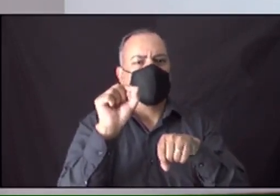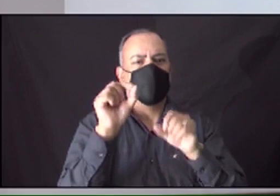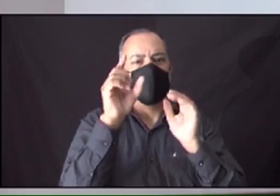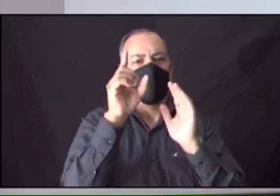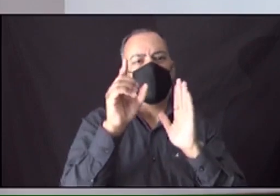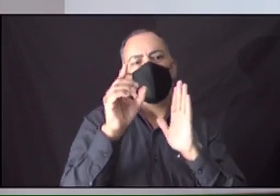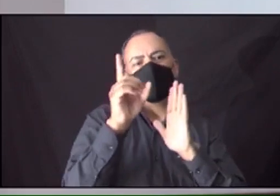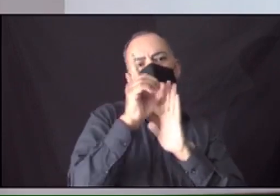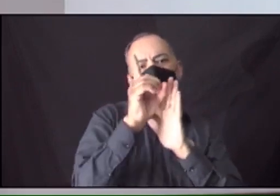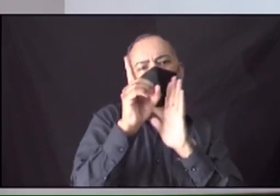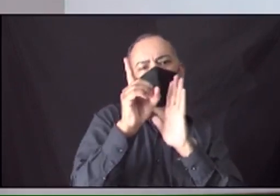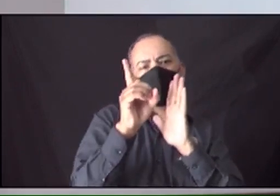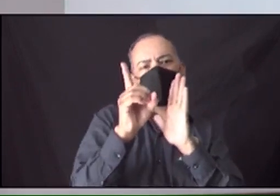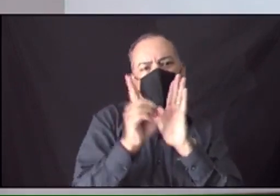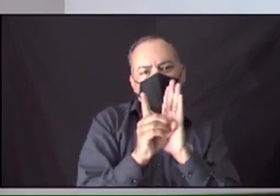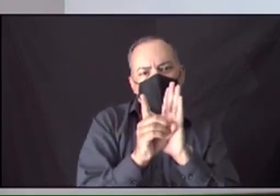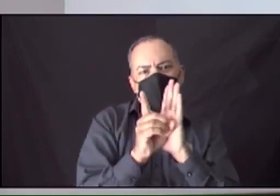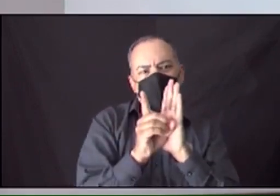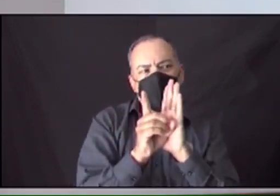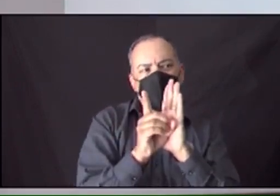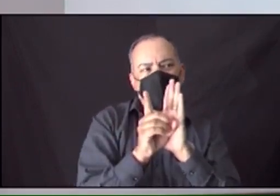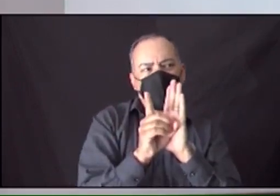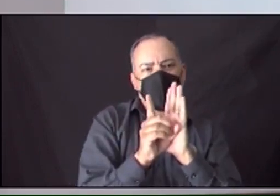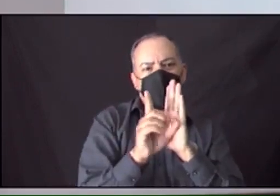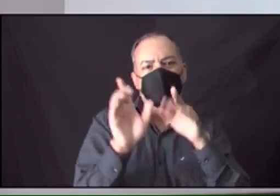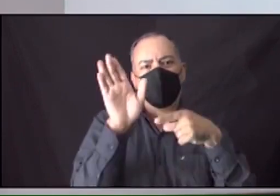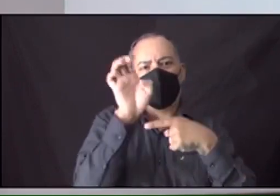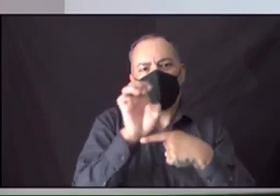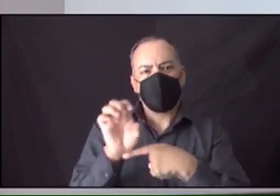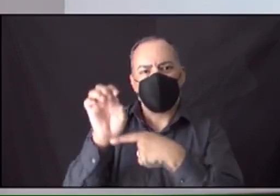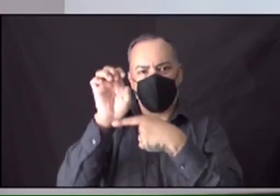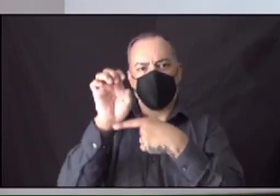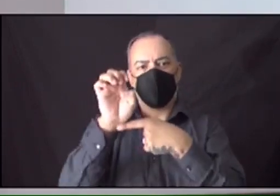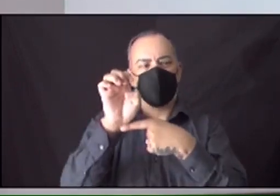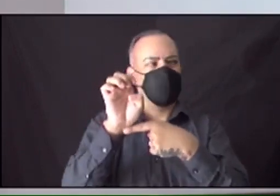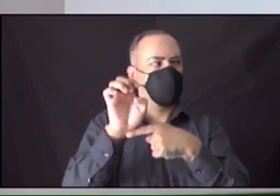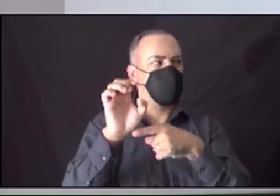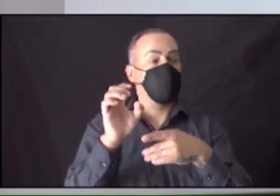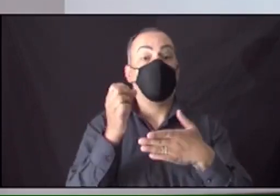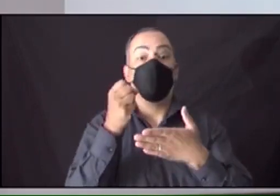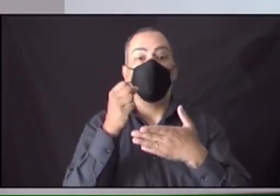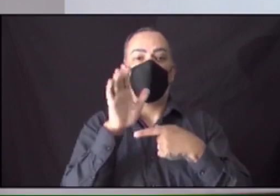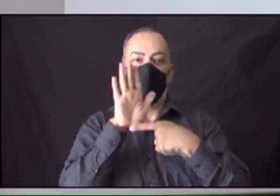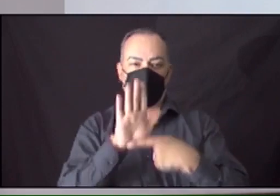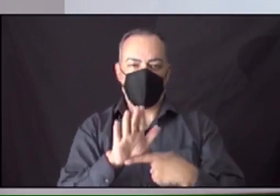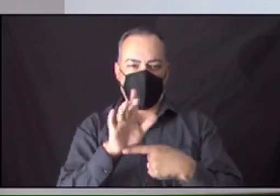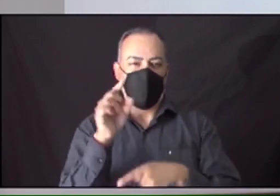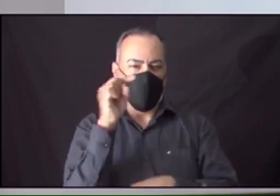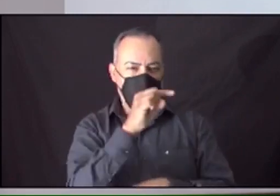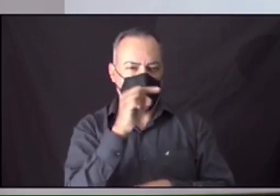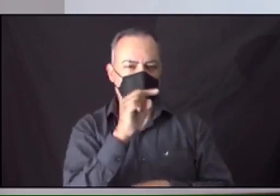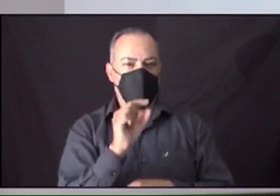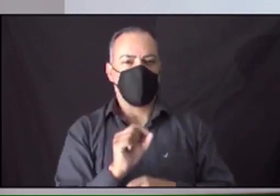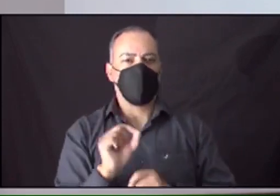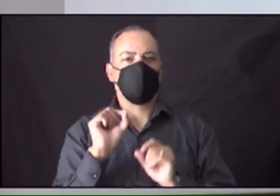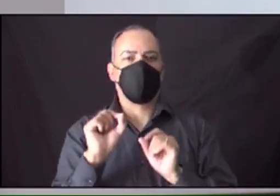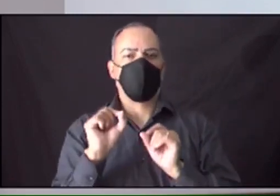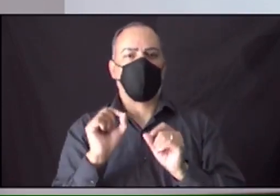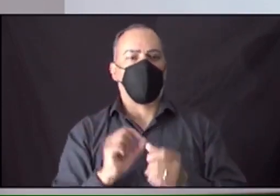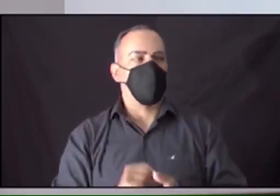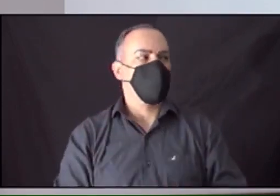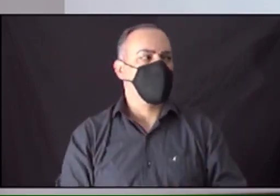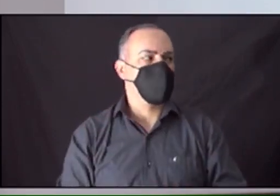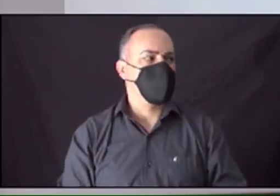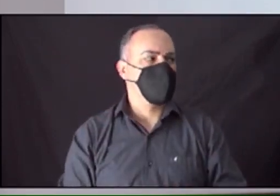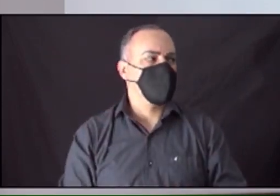decreto municipal e estadual. Vai lá. Eu vou ajudar a Tati nessa questão. Ela